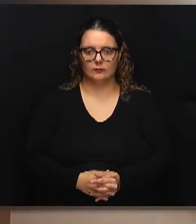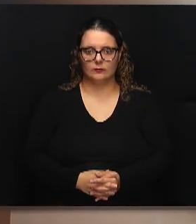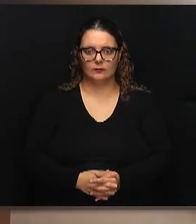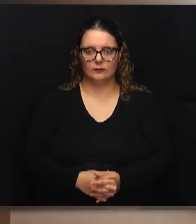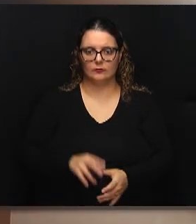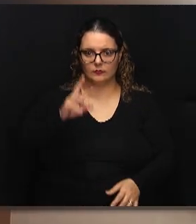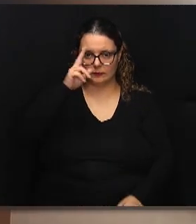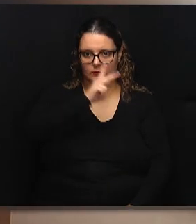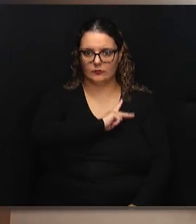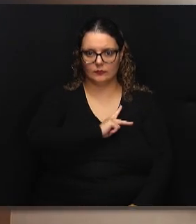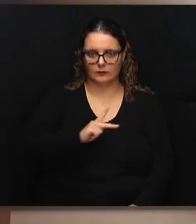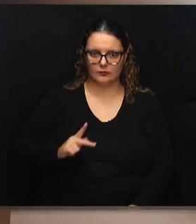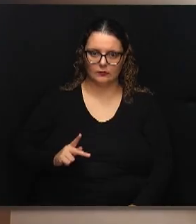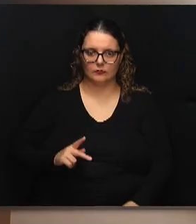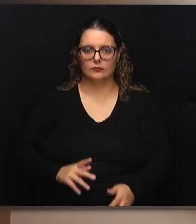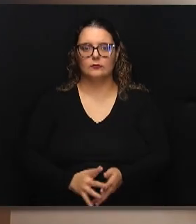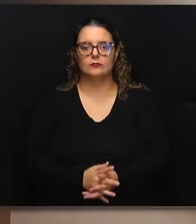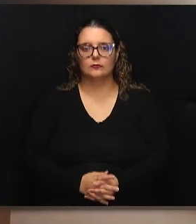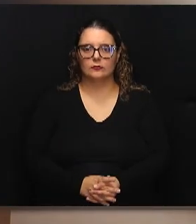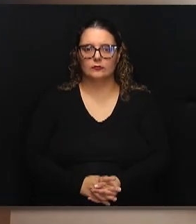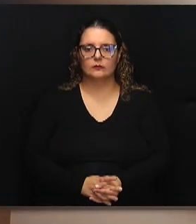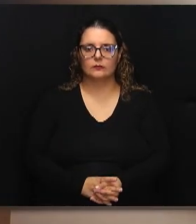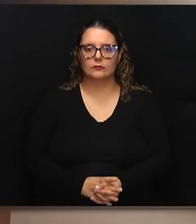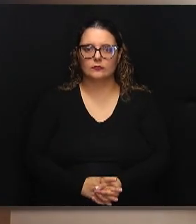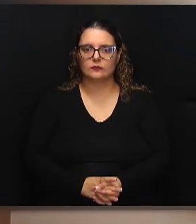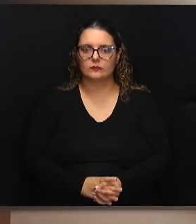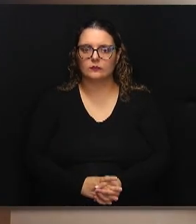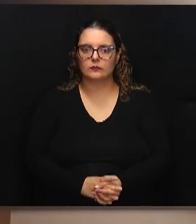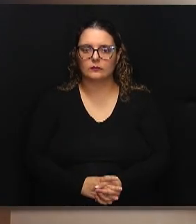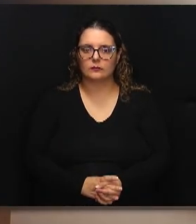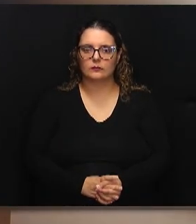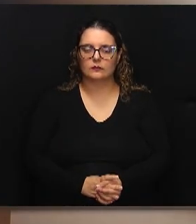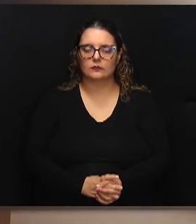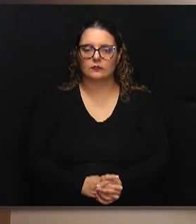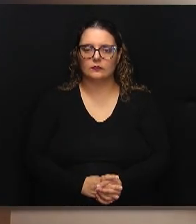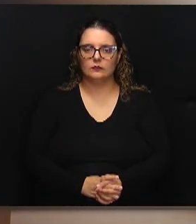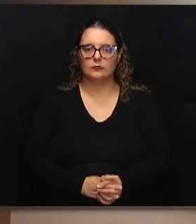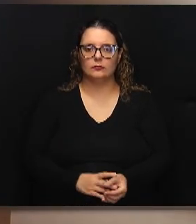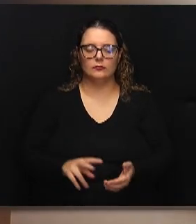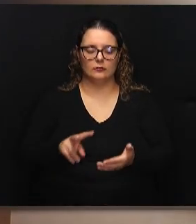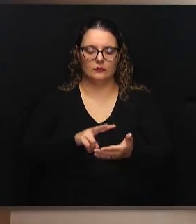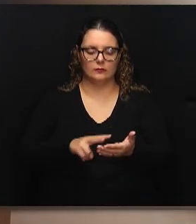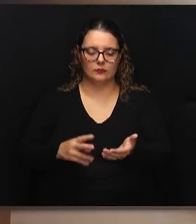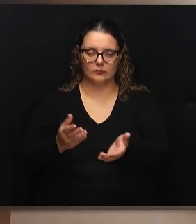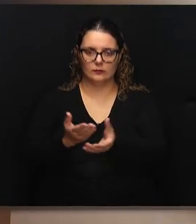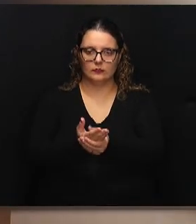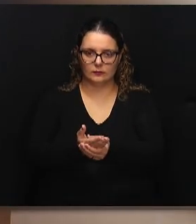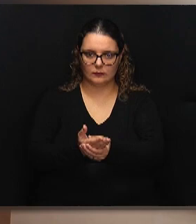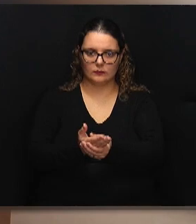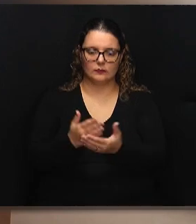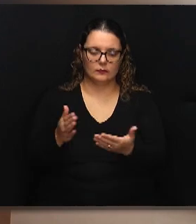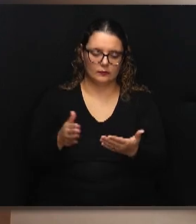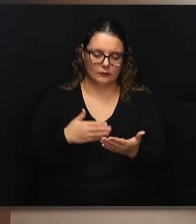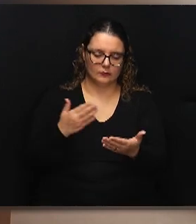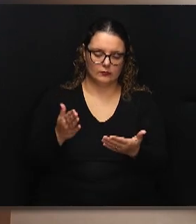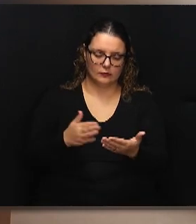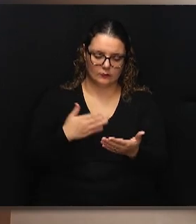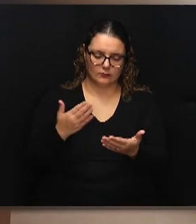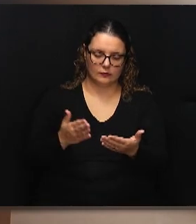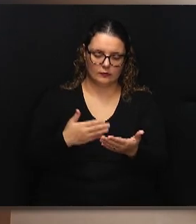Senhor presidente, eu estava dando uma olhada aqui no processo. Eu